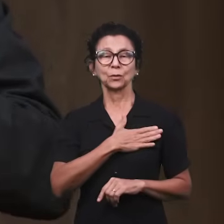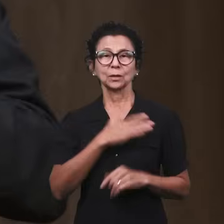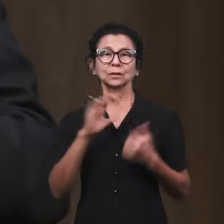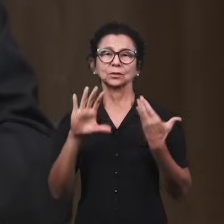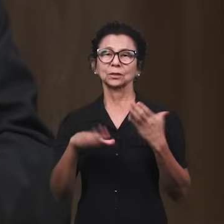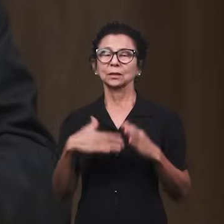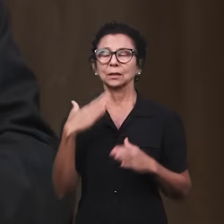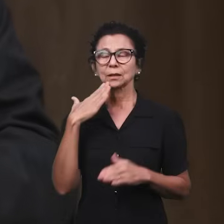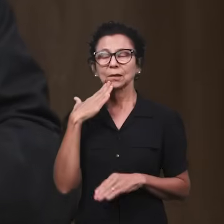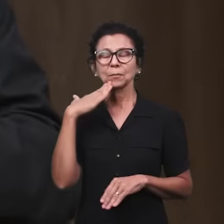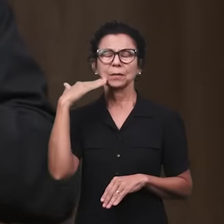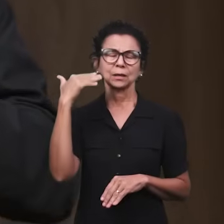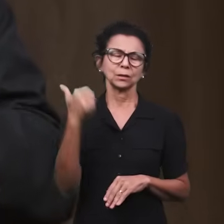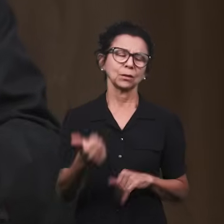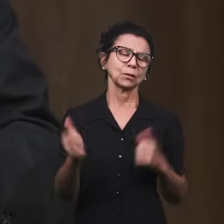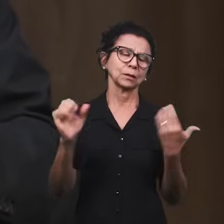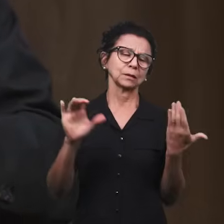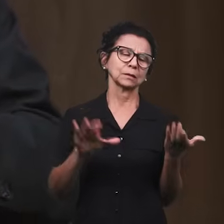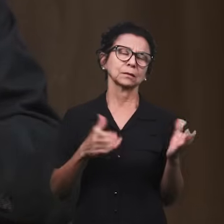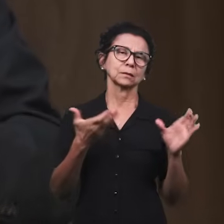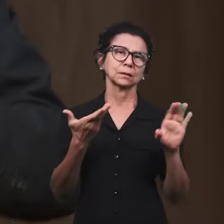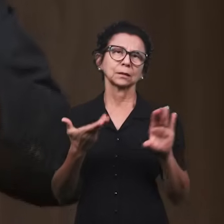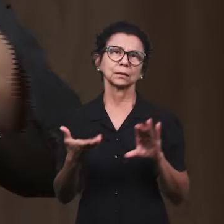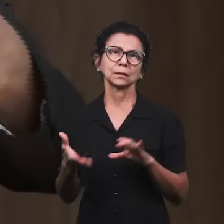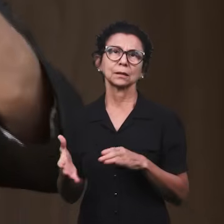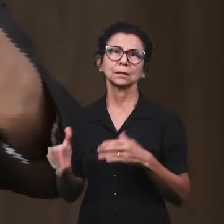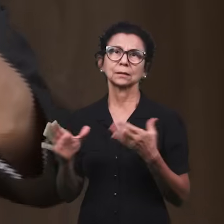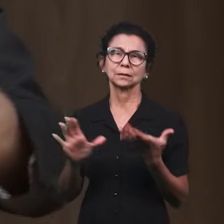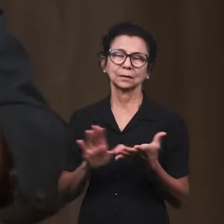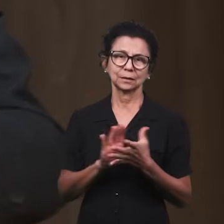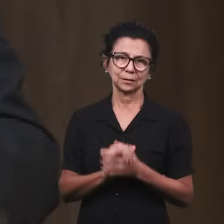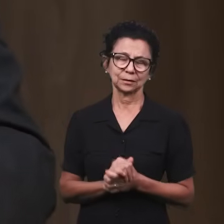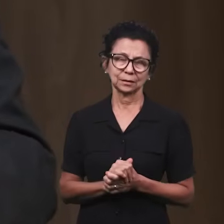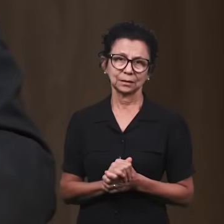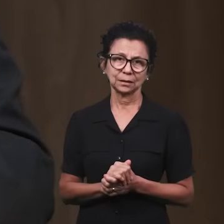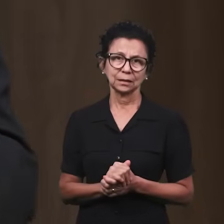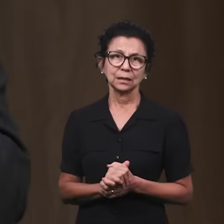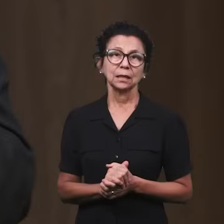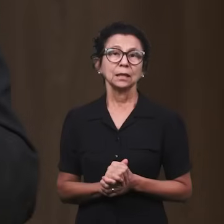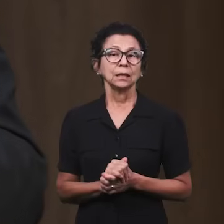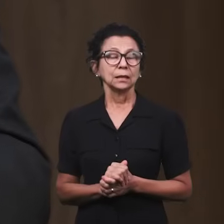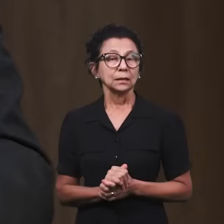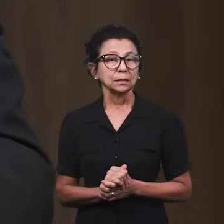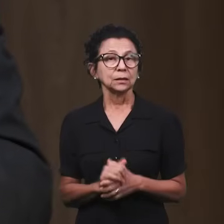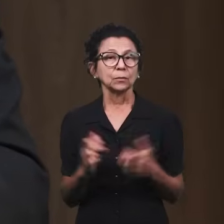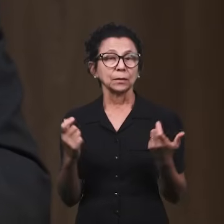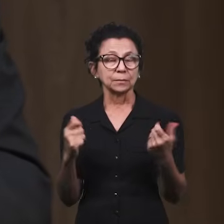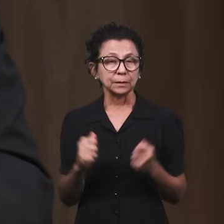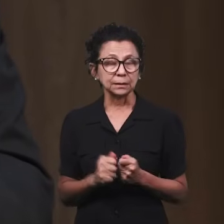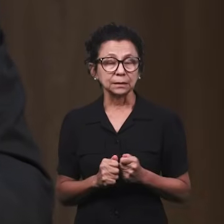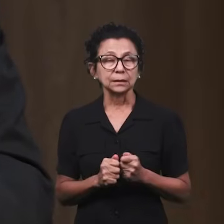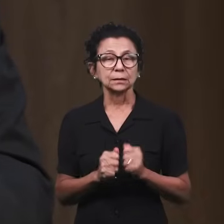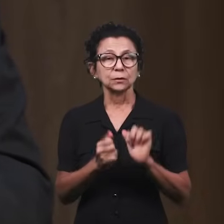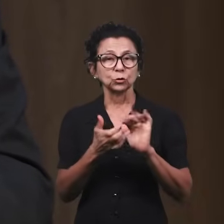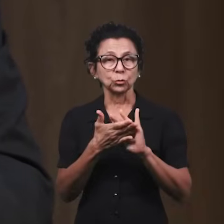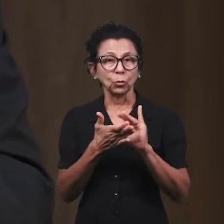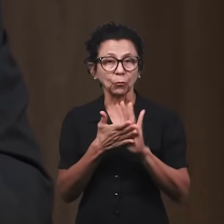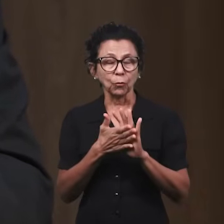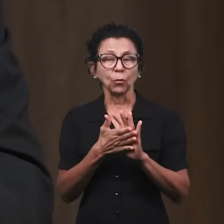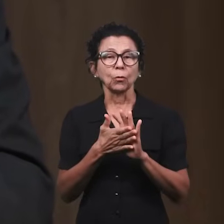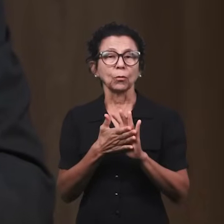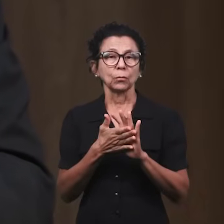louvor é melhor ainda. Canta louvores, mas se não, põe louvores dentro de casa. Porque a criança também vai observar